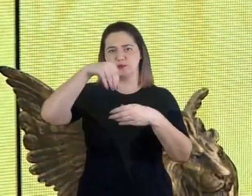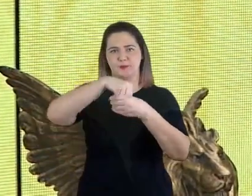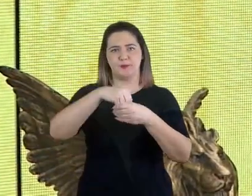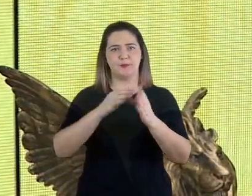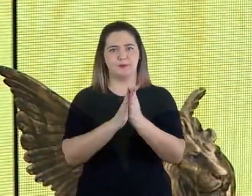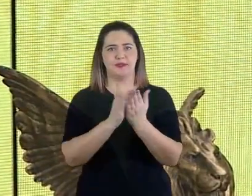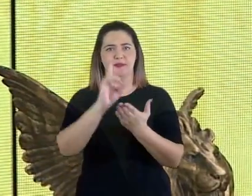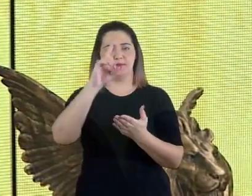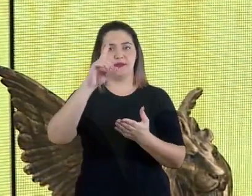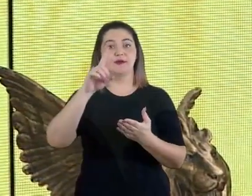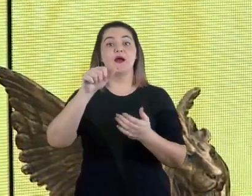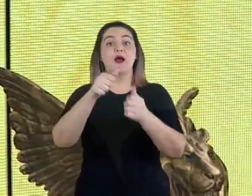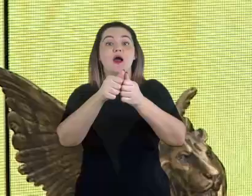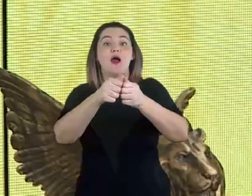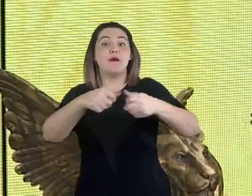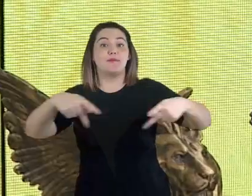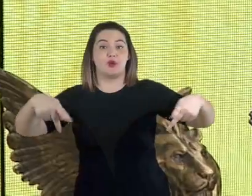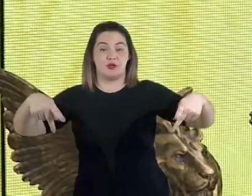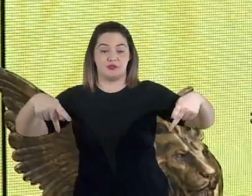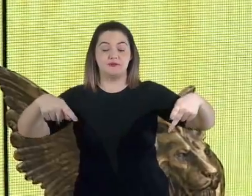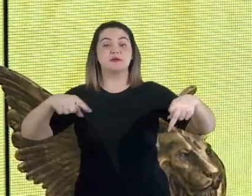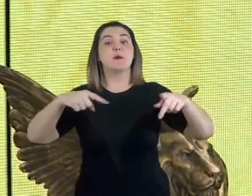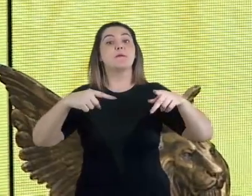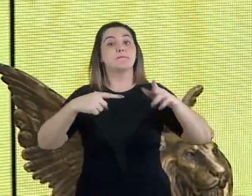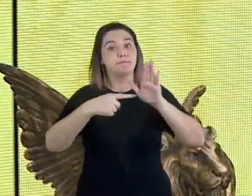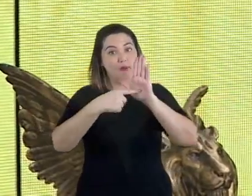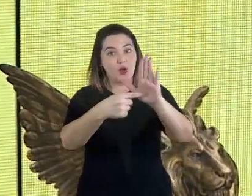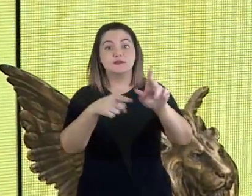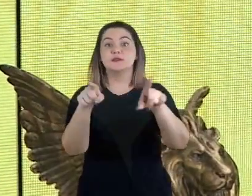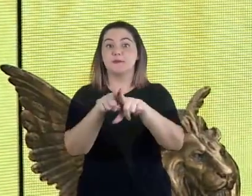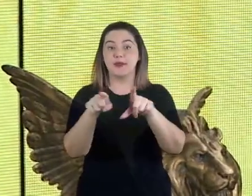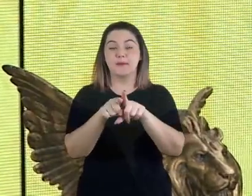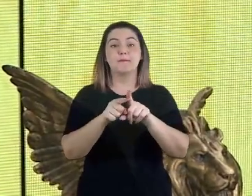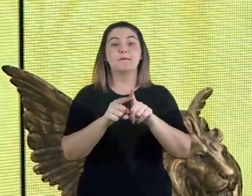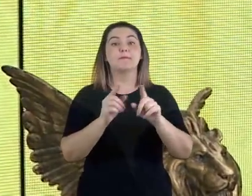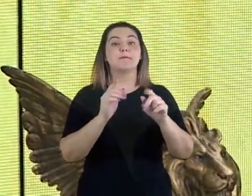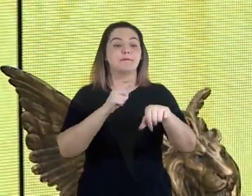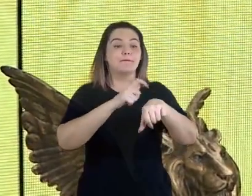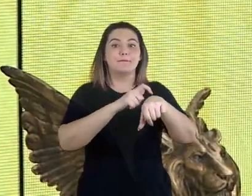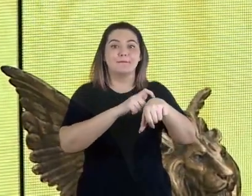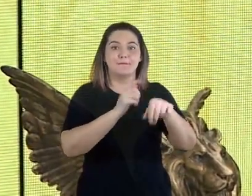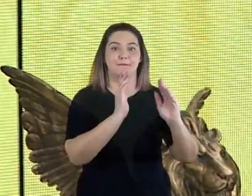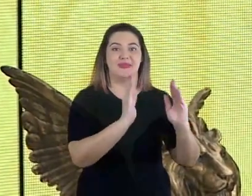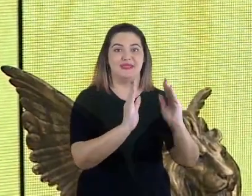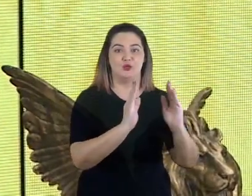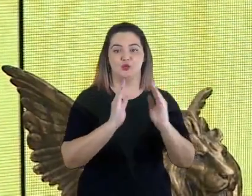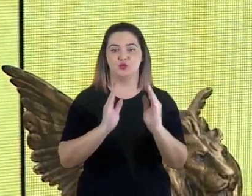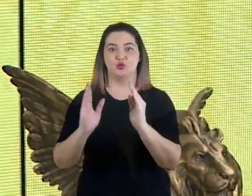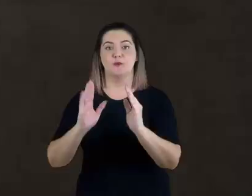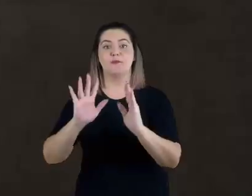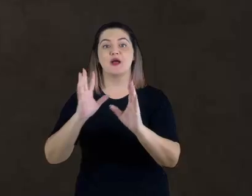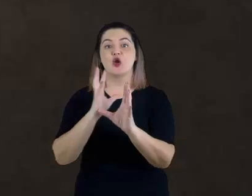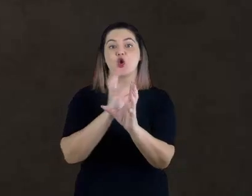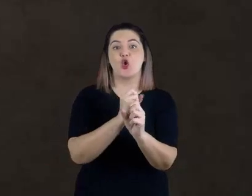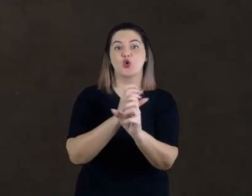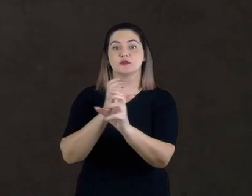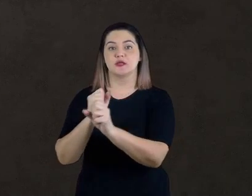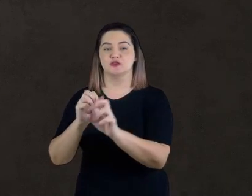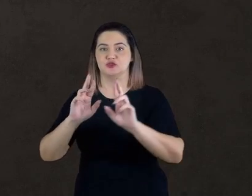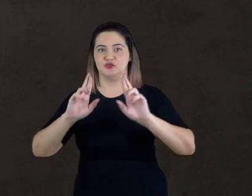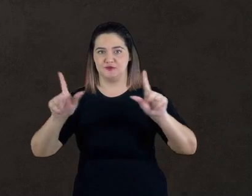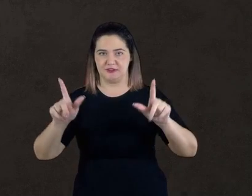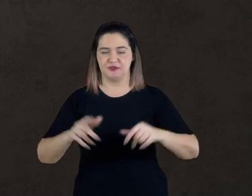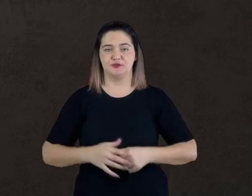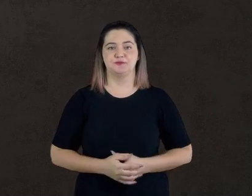no Apocalipse que mostram o mesmo período de tempo, porém contabilizado de maneira diferente. Em